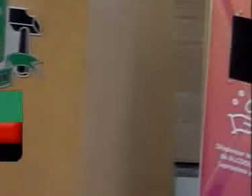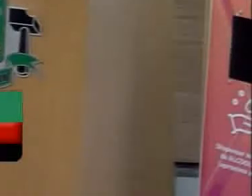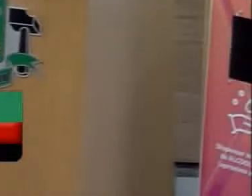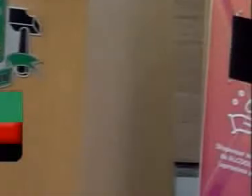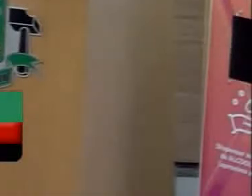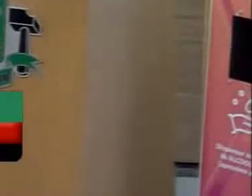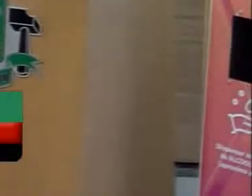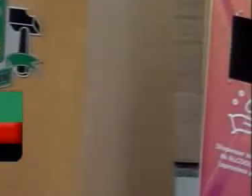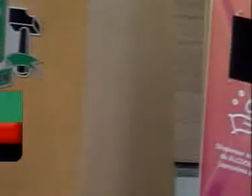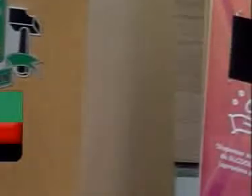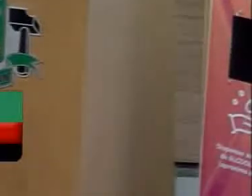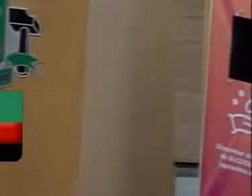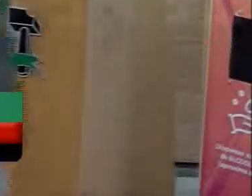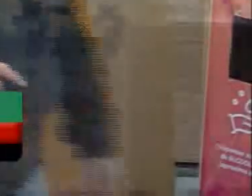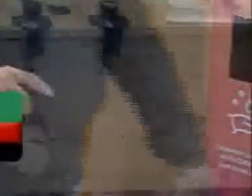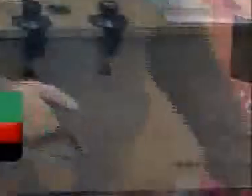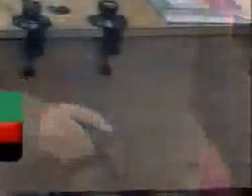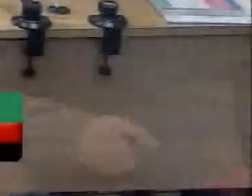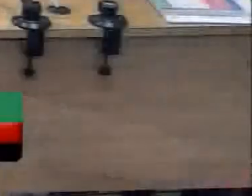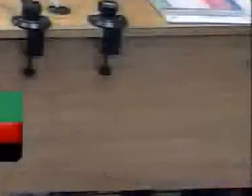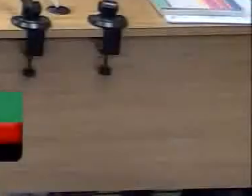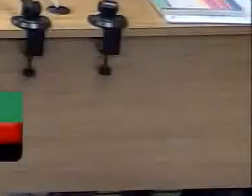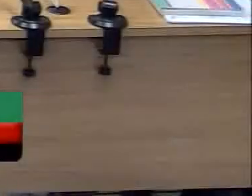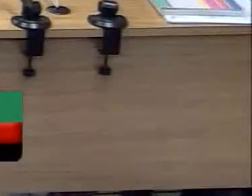É, para justificar, vereador